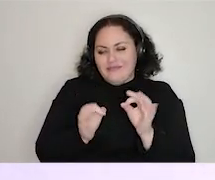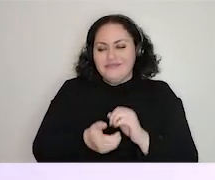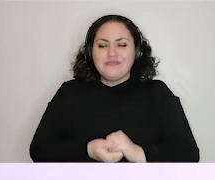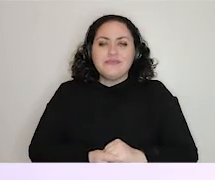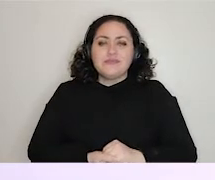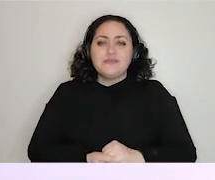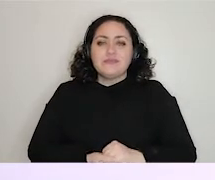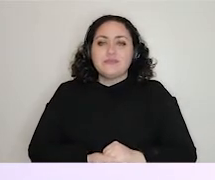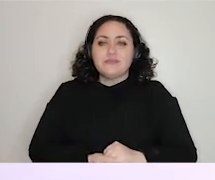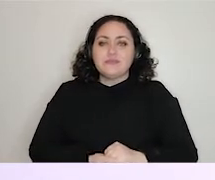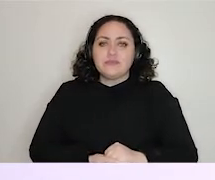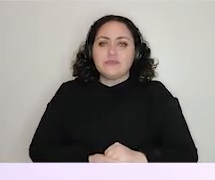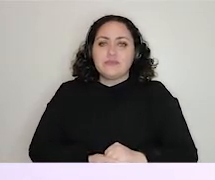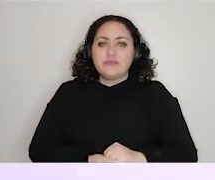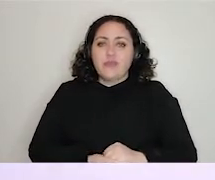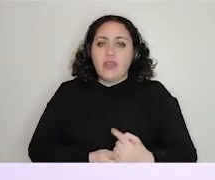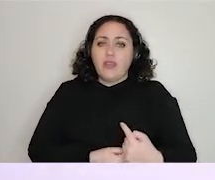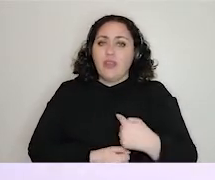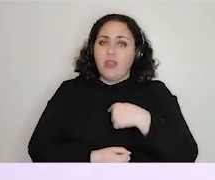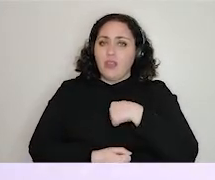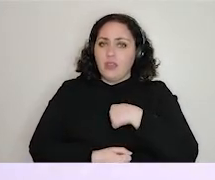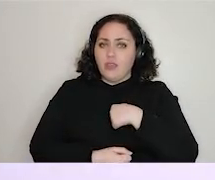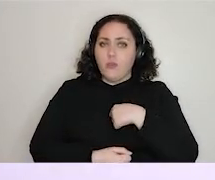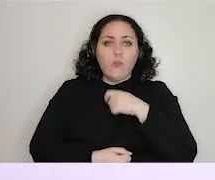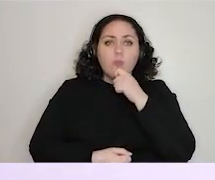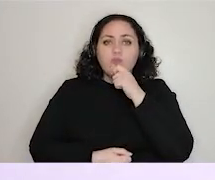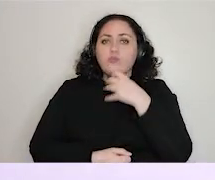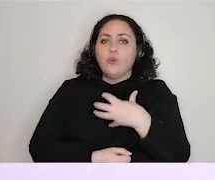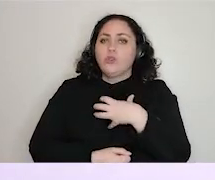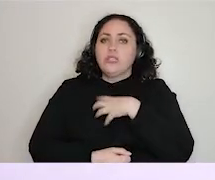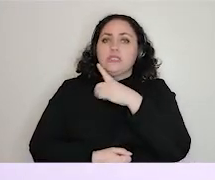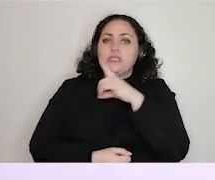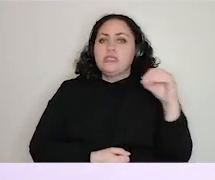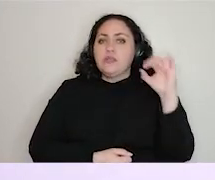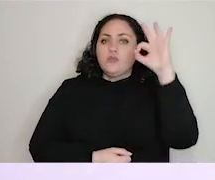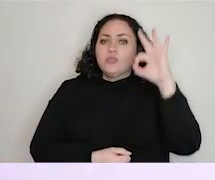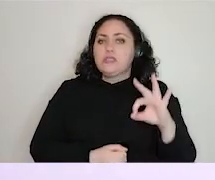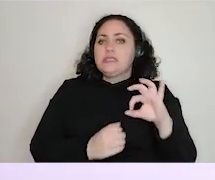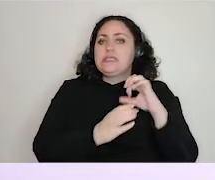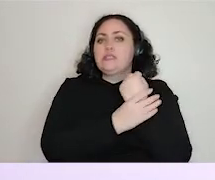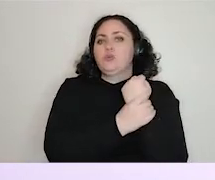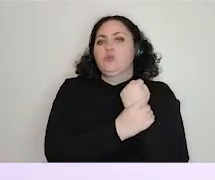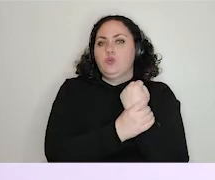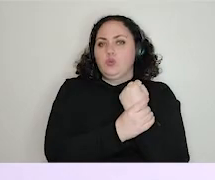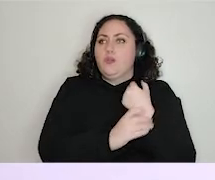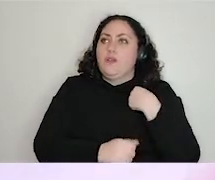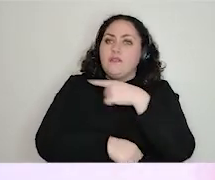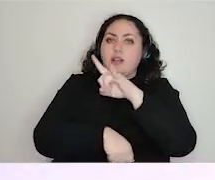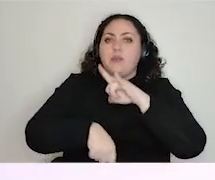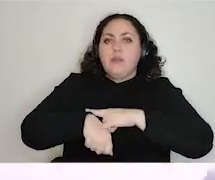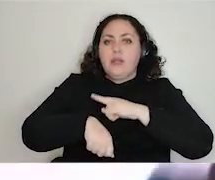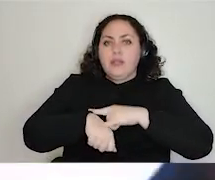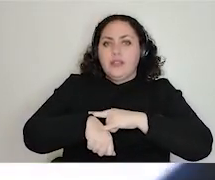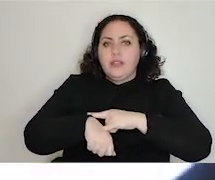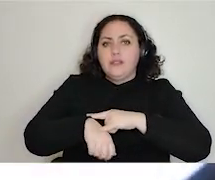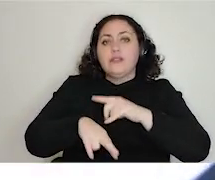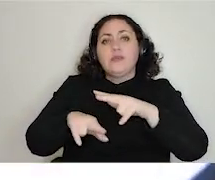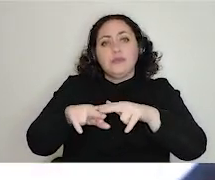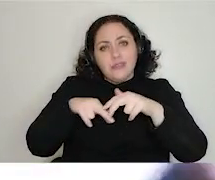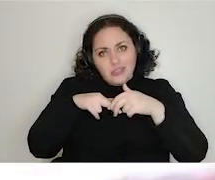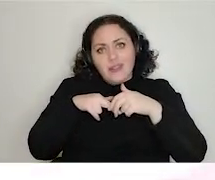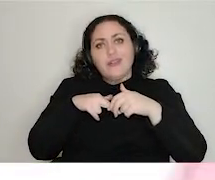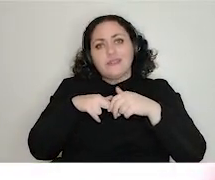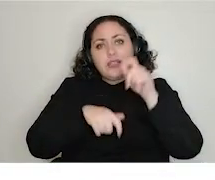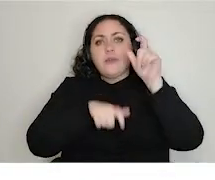Universidades vizinhas. Mesmo eu ainda não me sinto 100% segura para ir no banheiro em função de uma